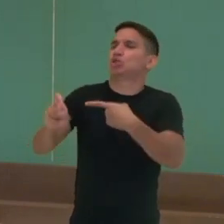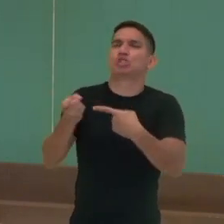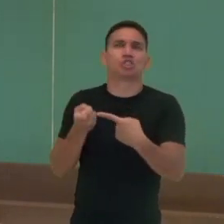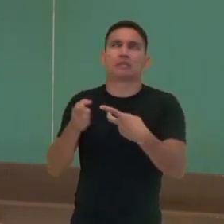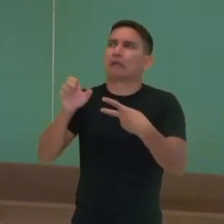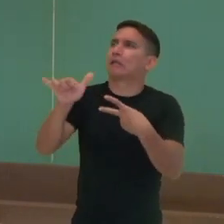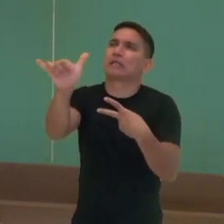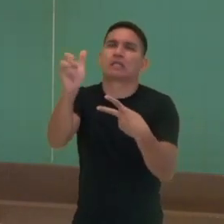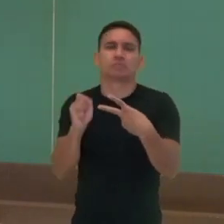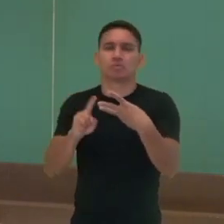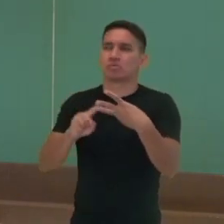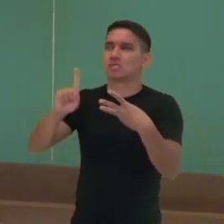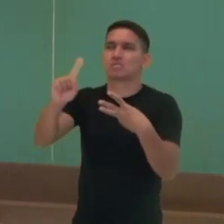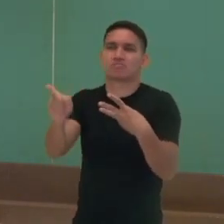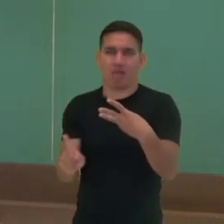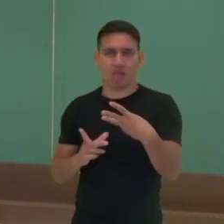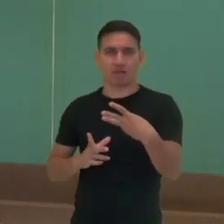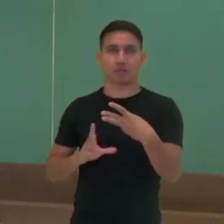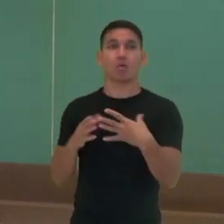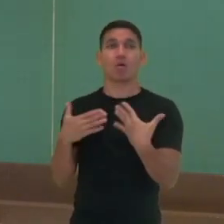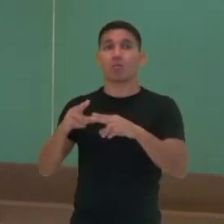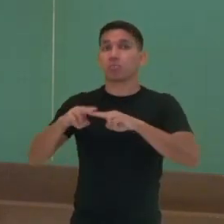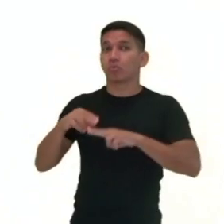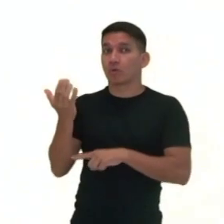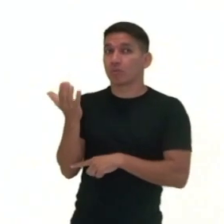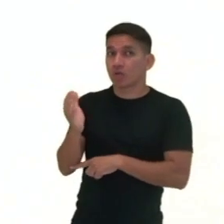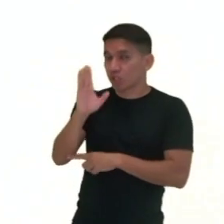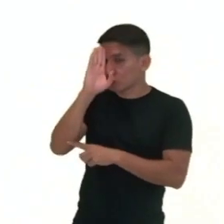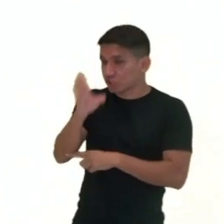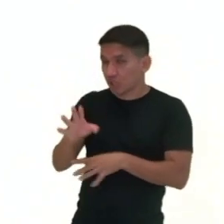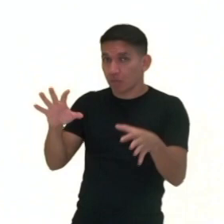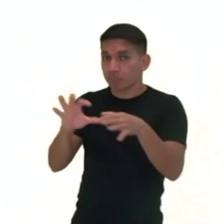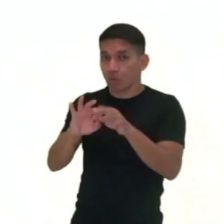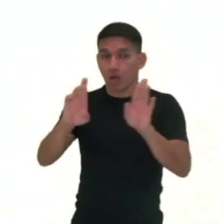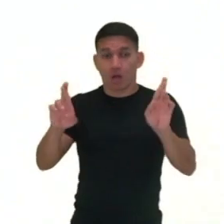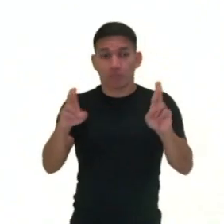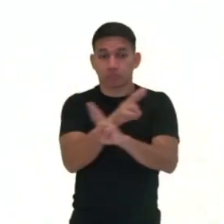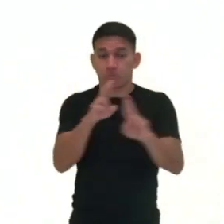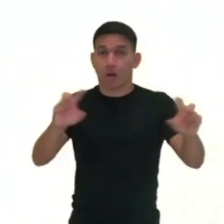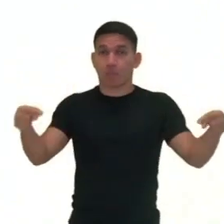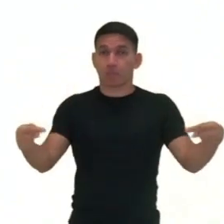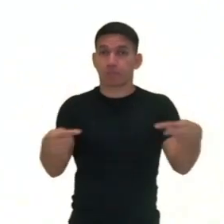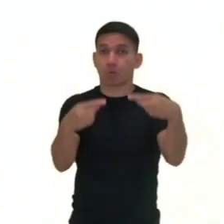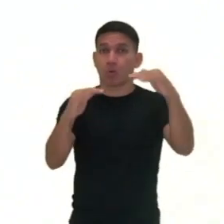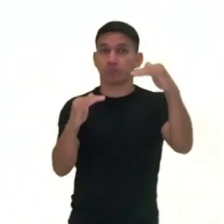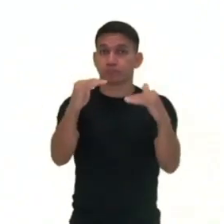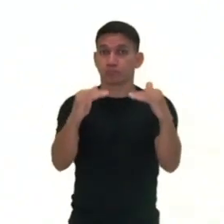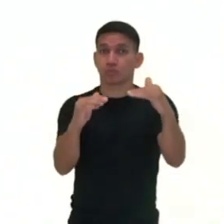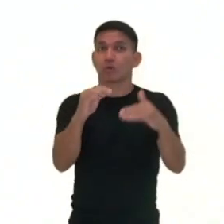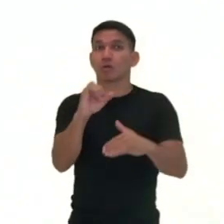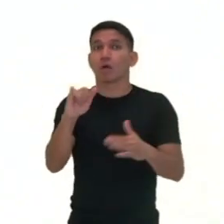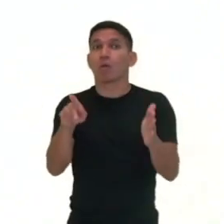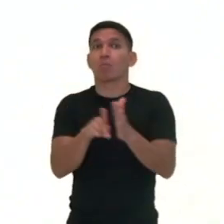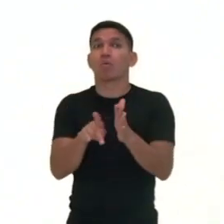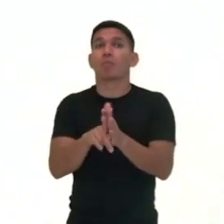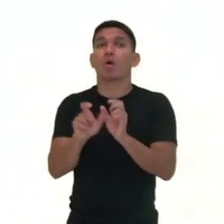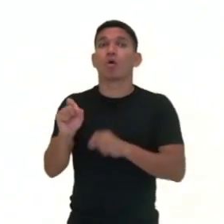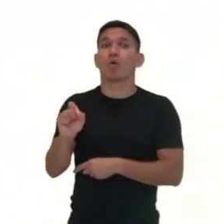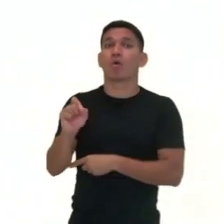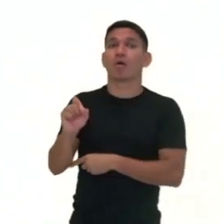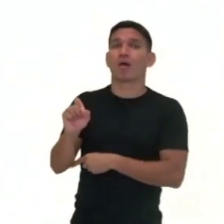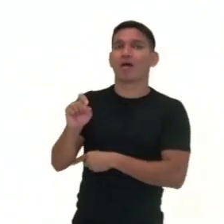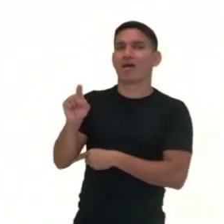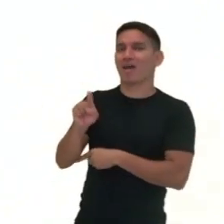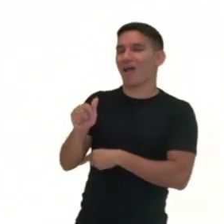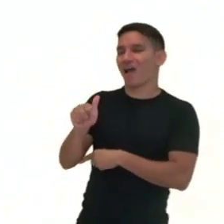de y e z. Então, eles só vão ser diretamente proporcionais aos números racionais a, b